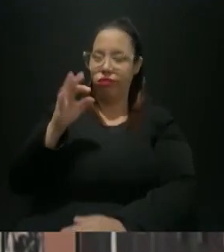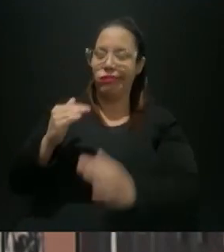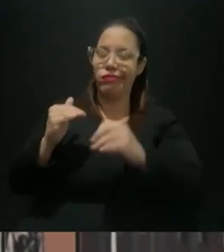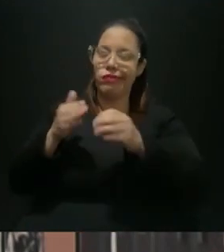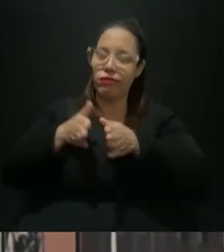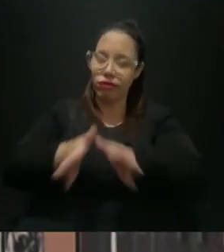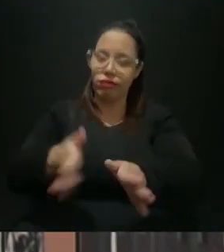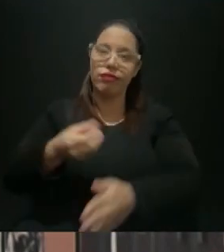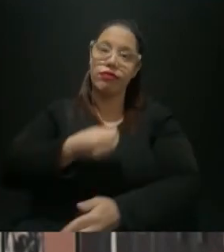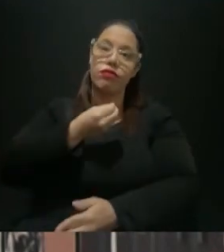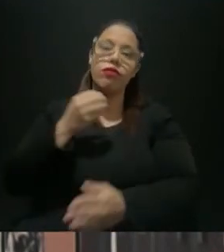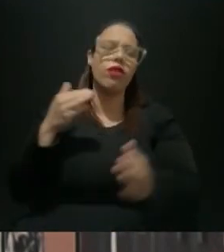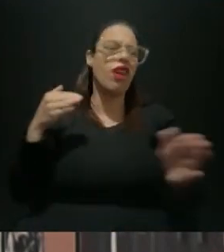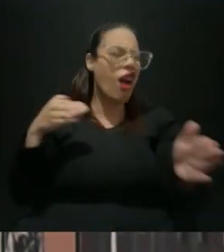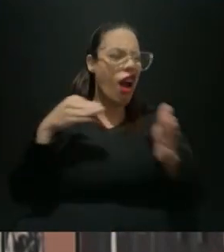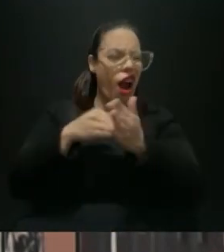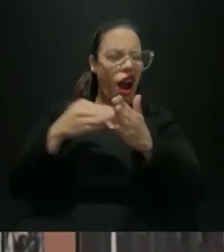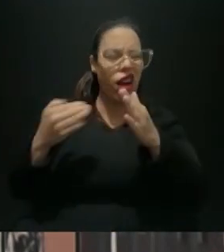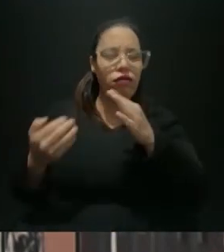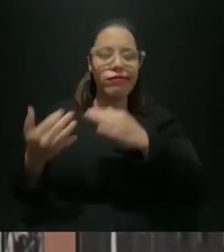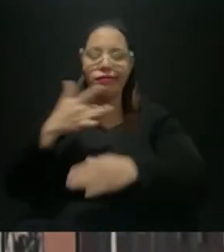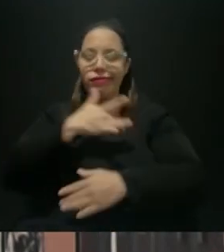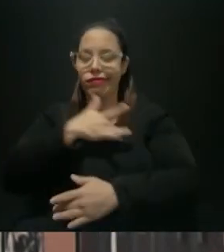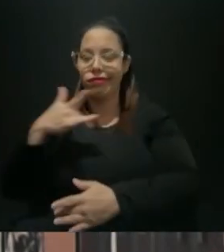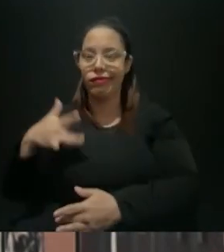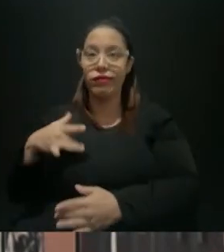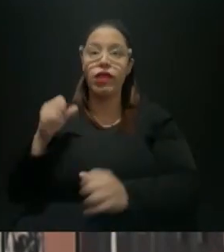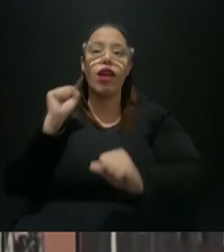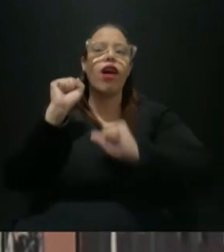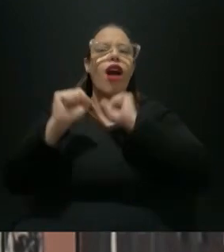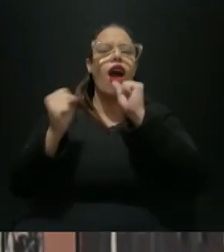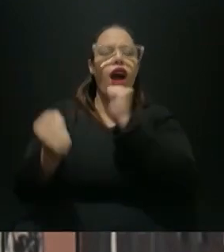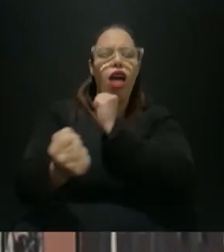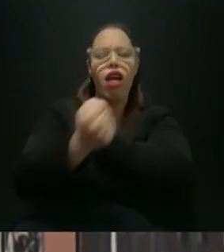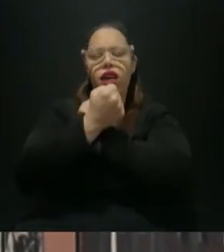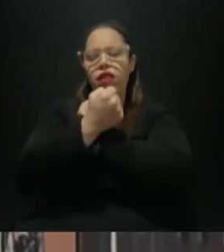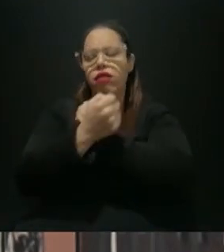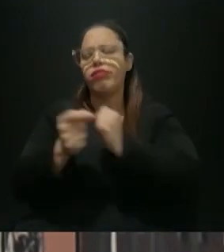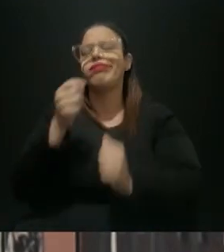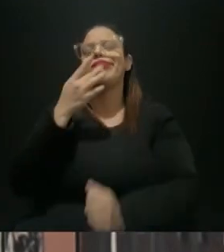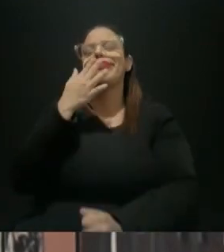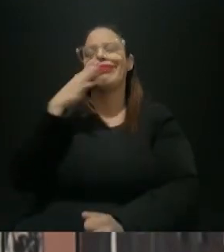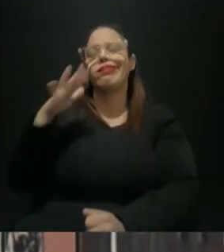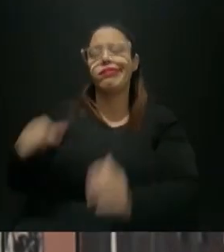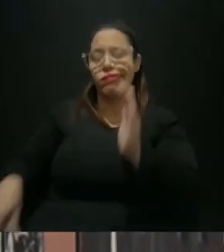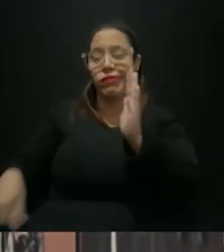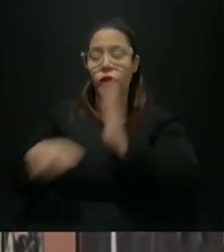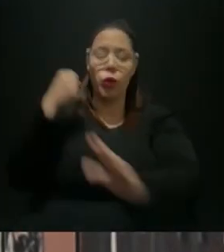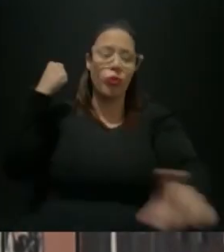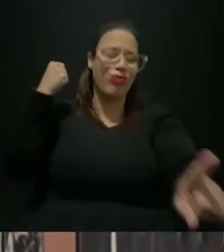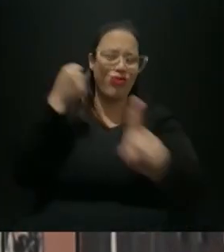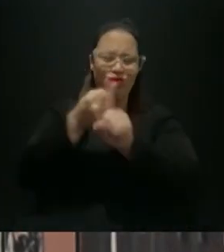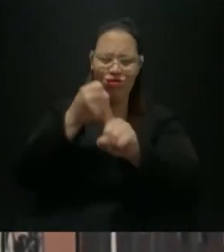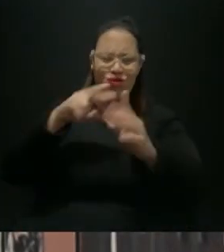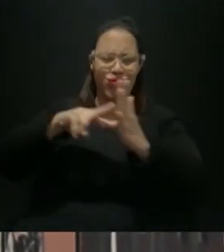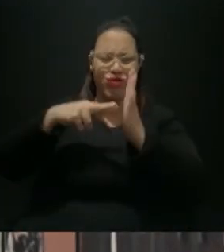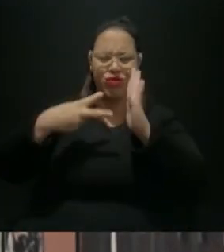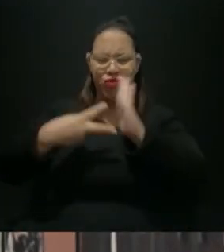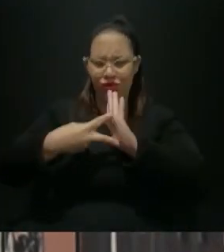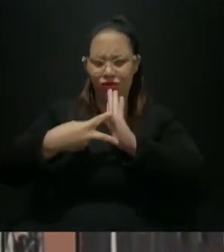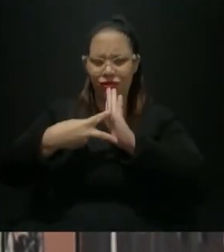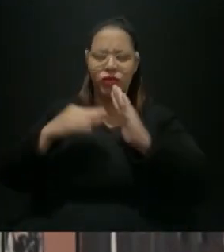acesso a cuidados de saúde adequados durante a primeira infância pode ter um impacto significativo no